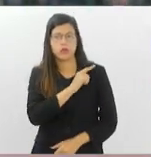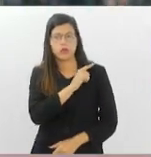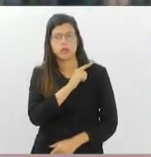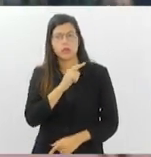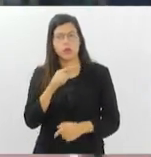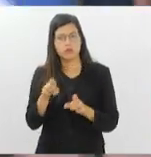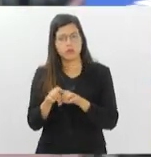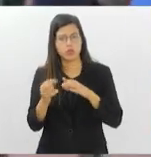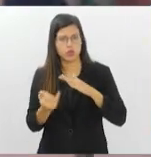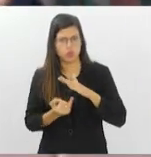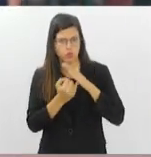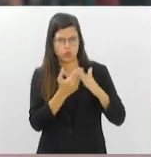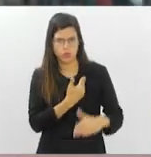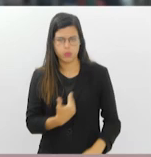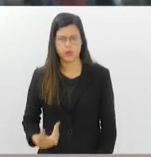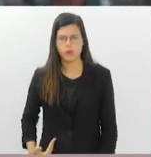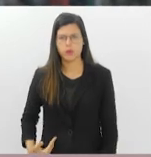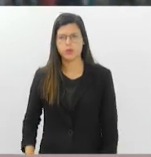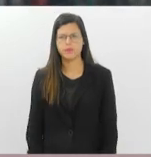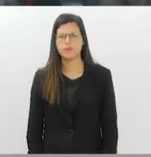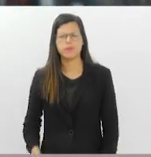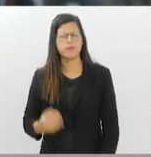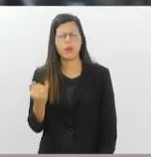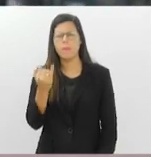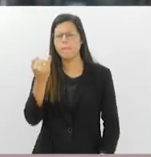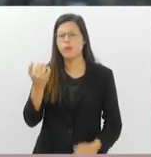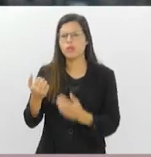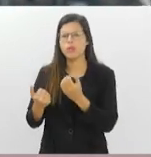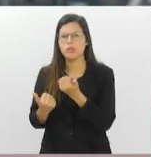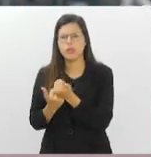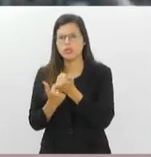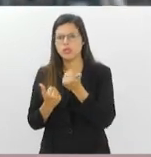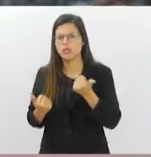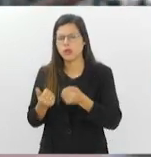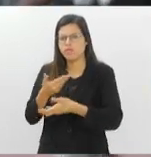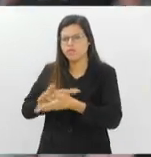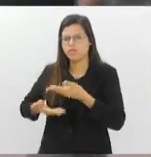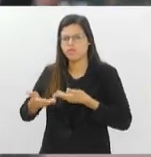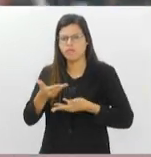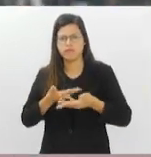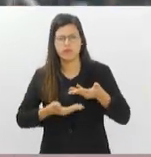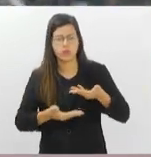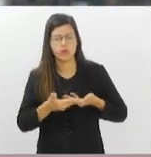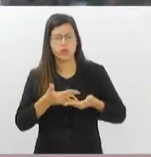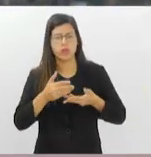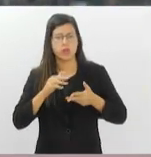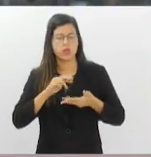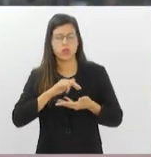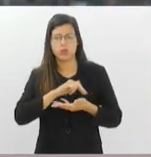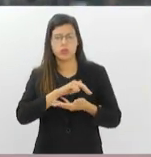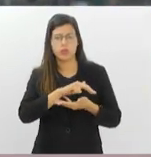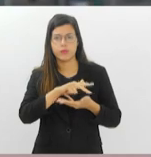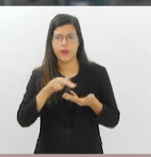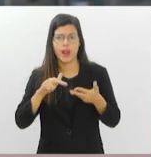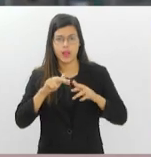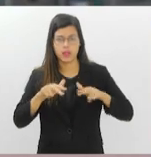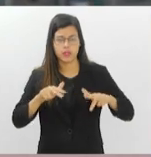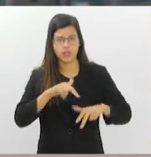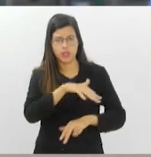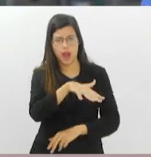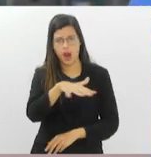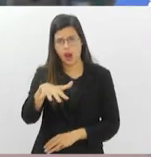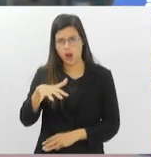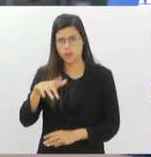públicos também qual a importância dessa colaboração dessa cooperação entre diversas diversos setores para reduzir esses